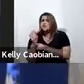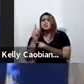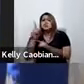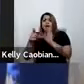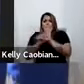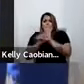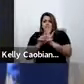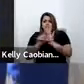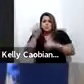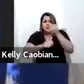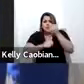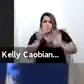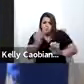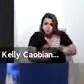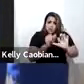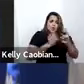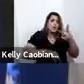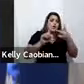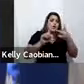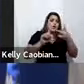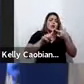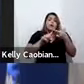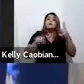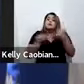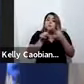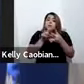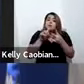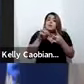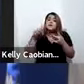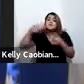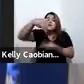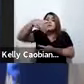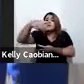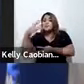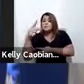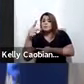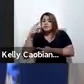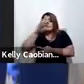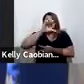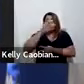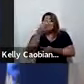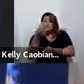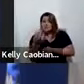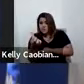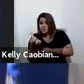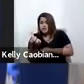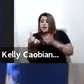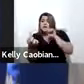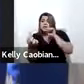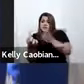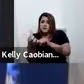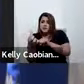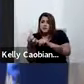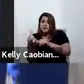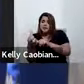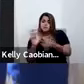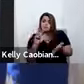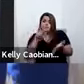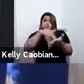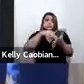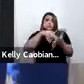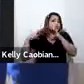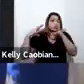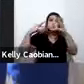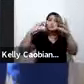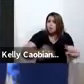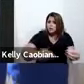as medidas provisórias que saíram para o enfrentamento da pandemia, todas elas destinadas a